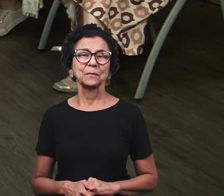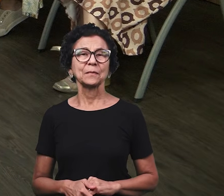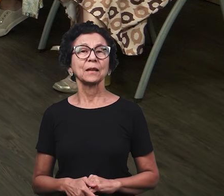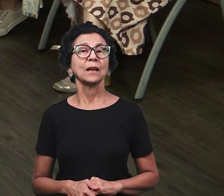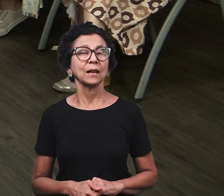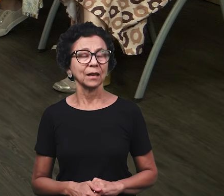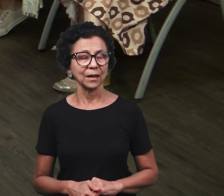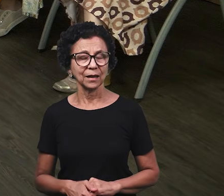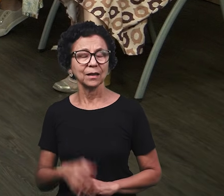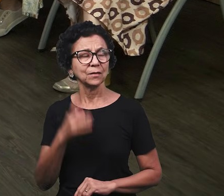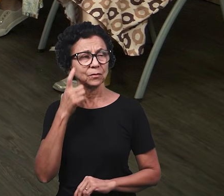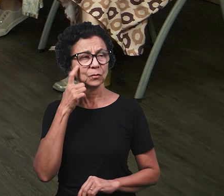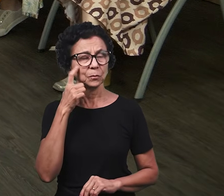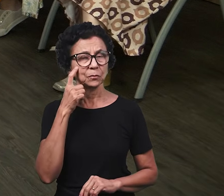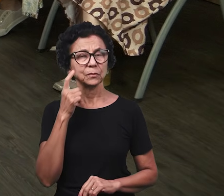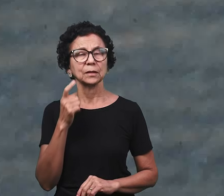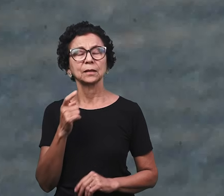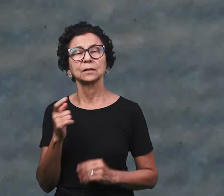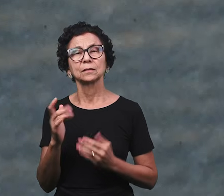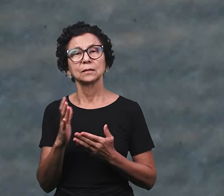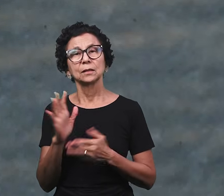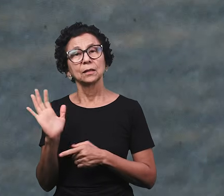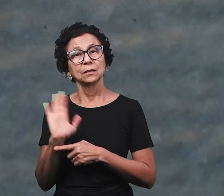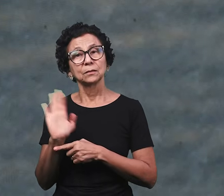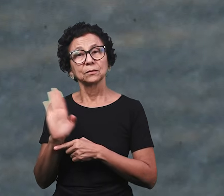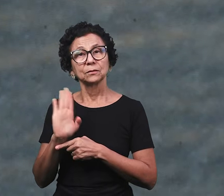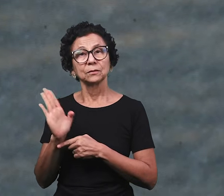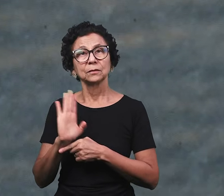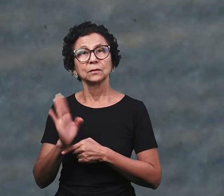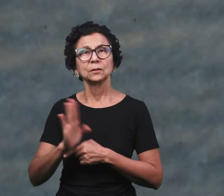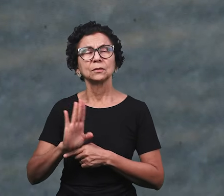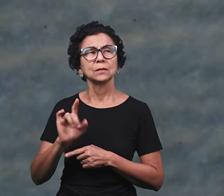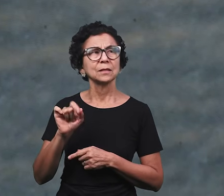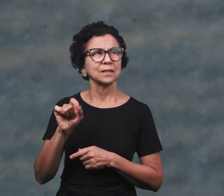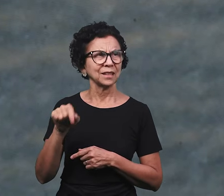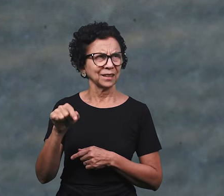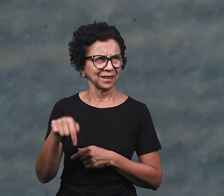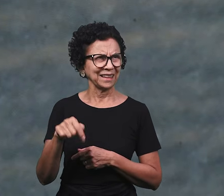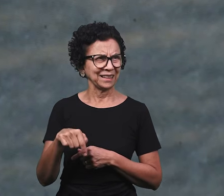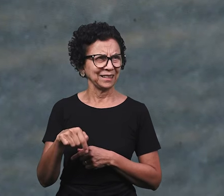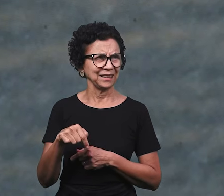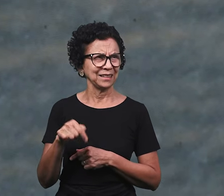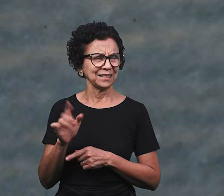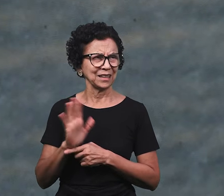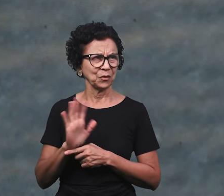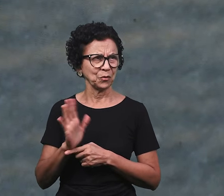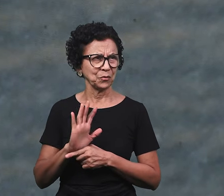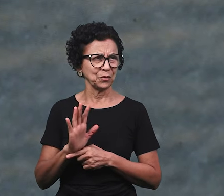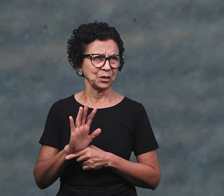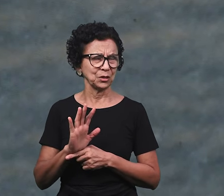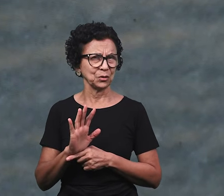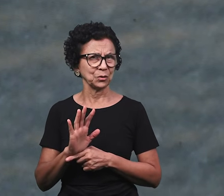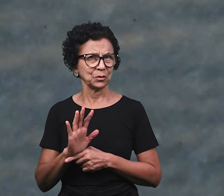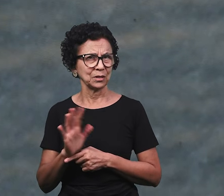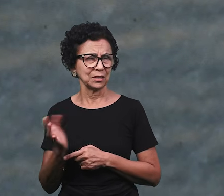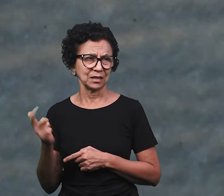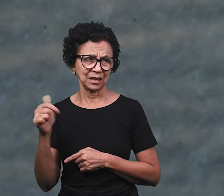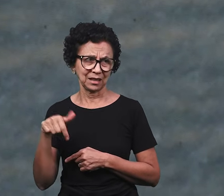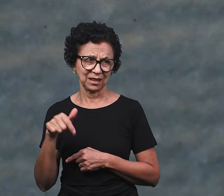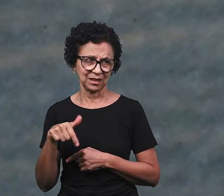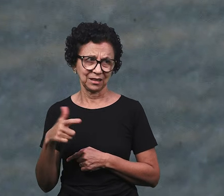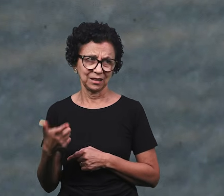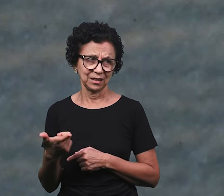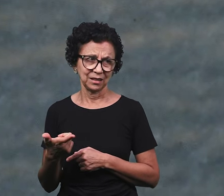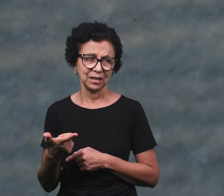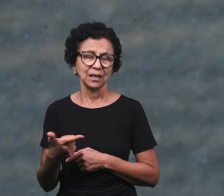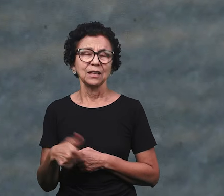mandam vídeo, né? E a gente vai ter agora a participação. Será que o vídeo é daqui da Grande Vitória? É possível, tá? Porque os jovens vieram de fora e o vídeo não é não.